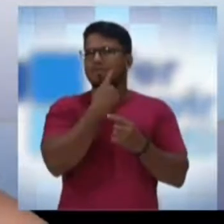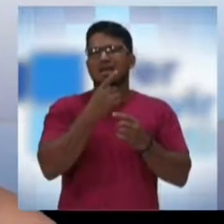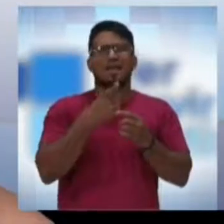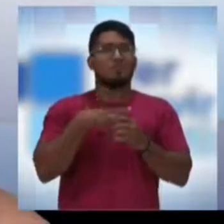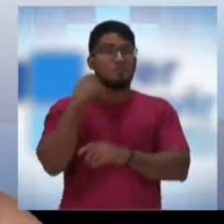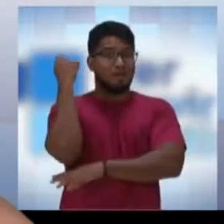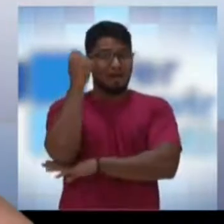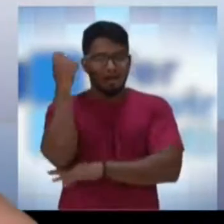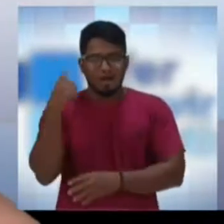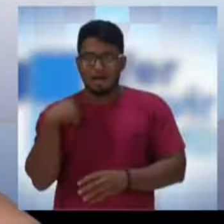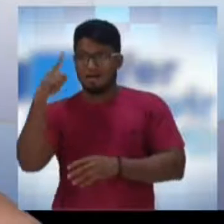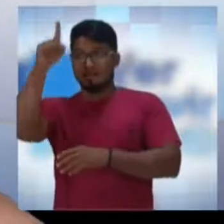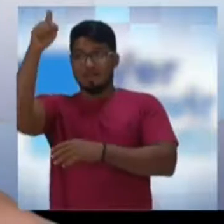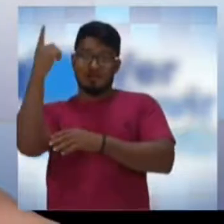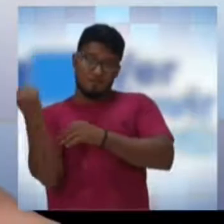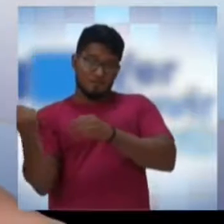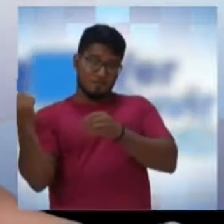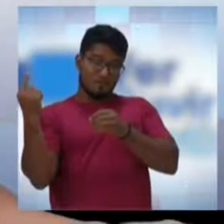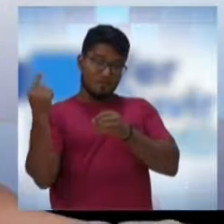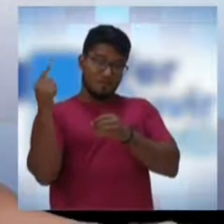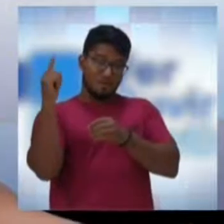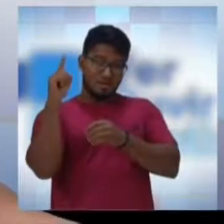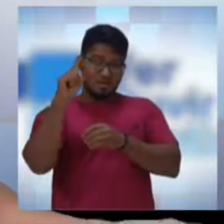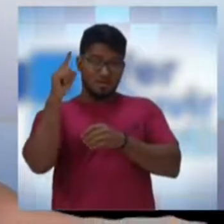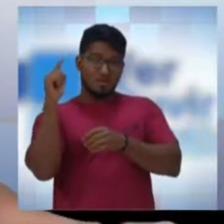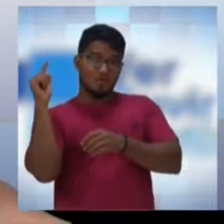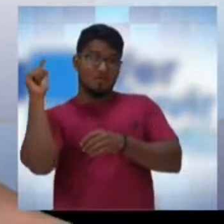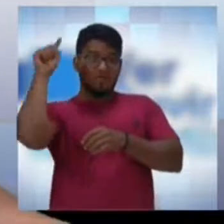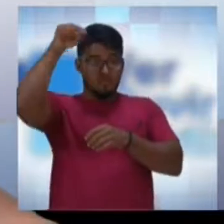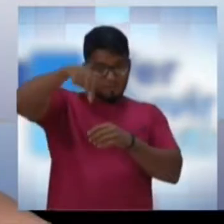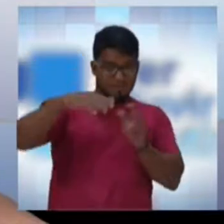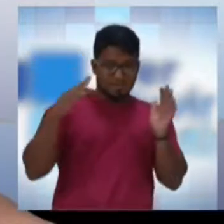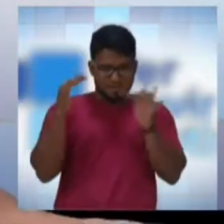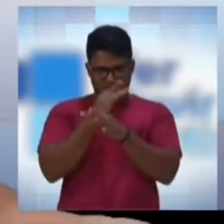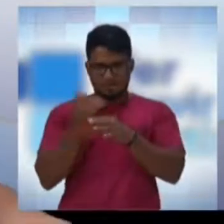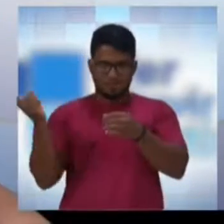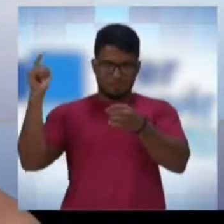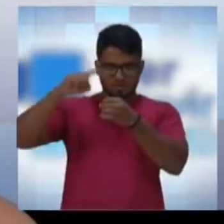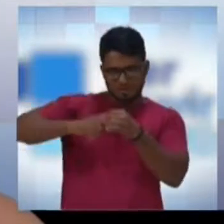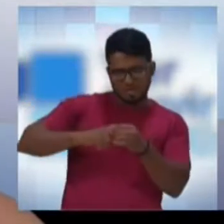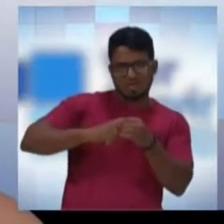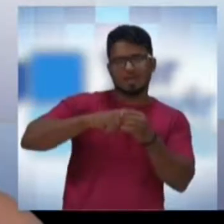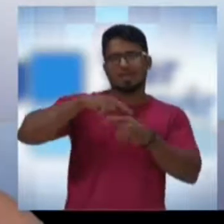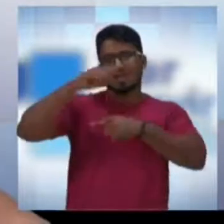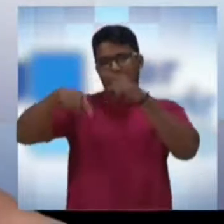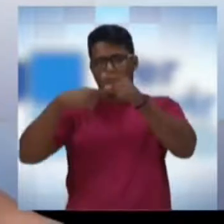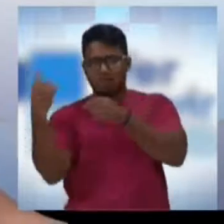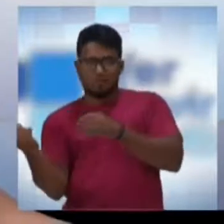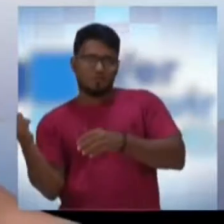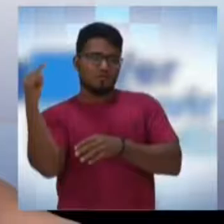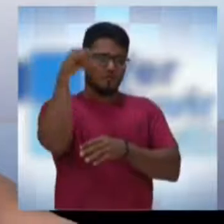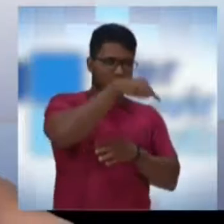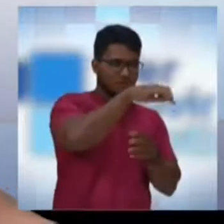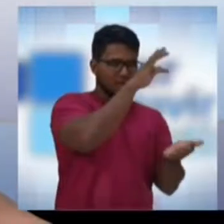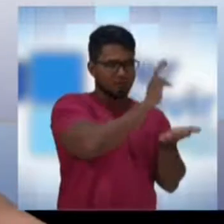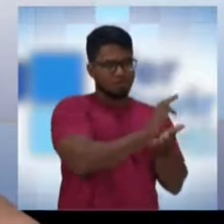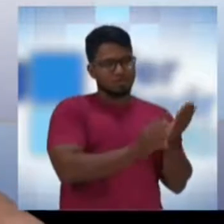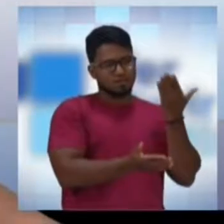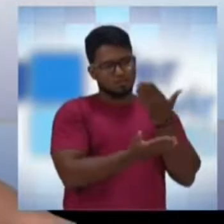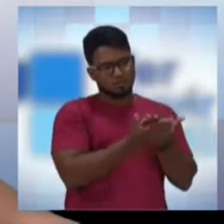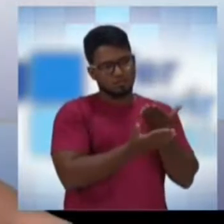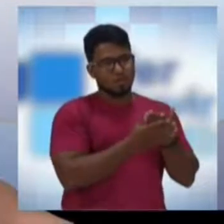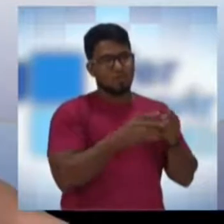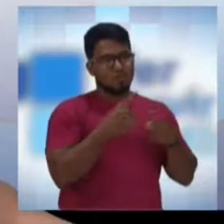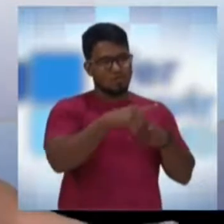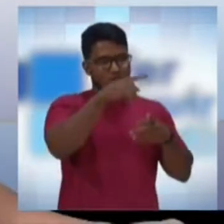Horizonte vim para Teresina. Aliás, de Belo Horizonte fui para Paulistana, voltei para lá. E logo em seguida fui para Teresina, né, para estudar, porque